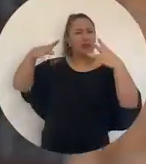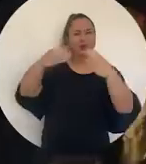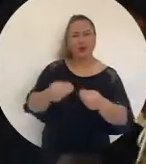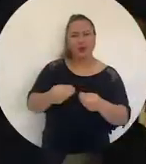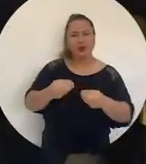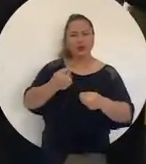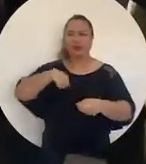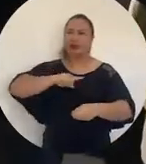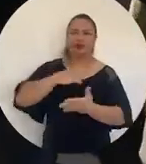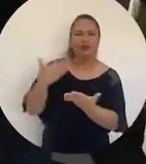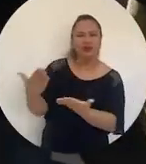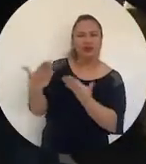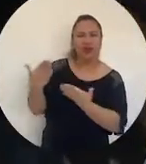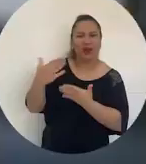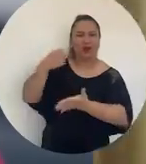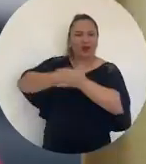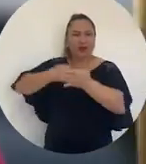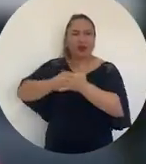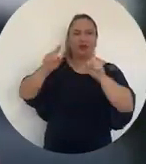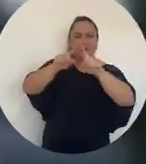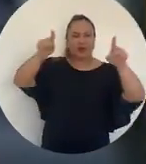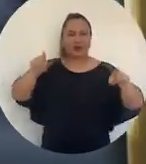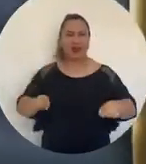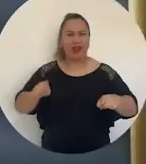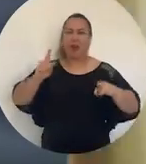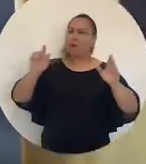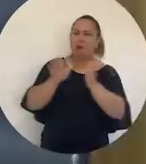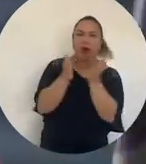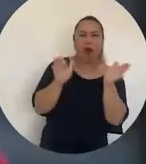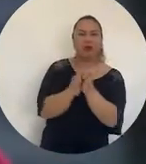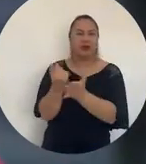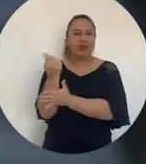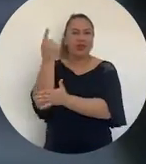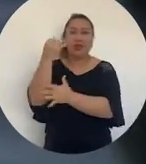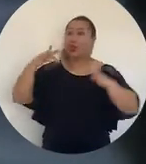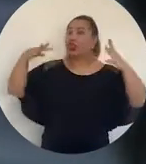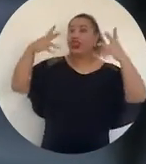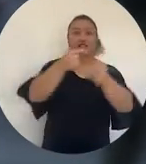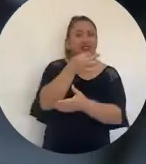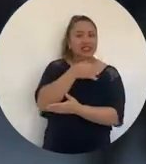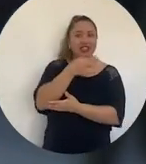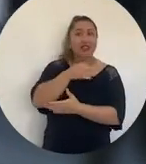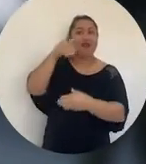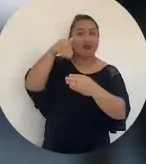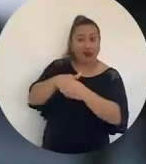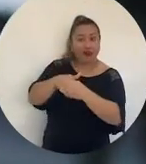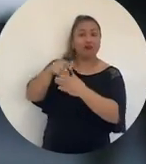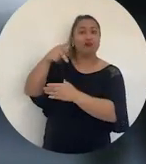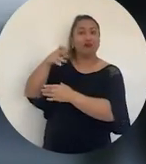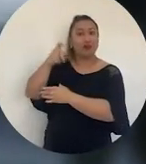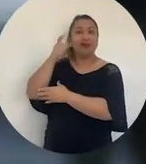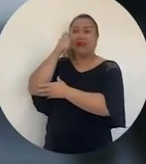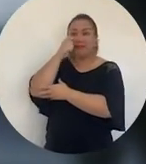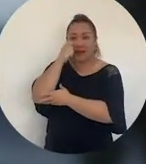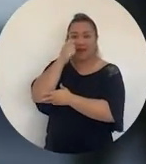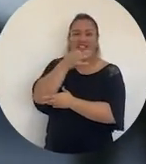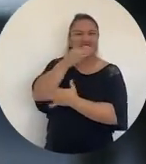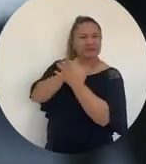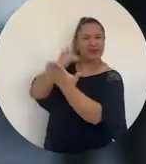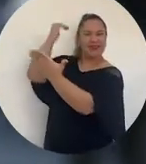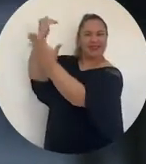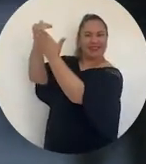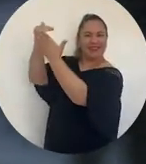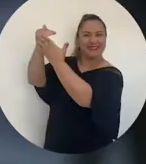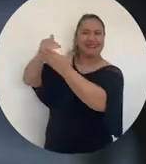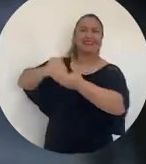O Pepe é por todos, o Pepe é pela juventude, o Pepe é pelo funcionário, o Pepe é pelo pobre, pelo rico, é por toda a Caxias. Vote o Pepe Libardi